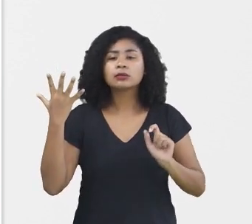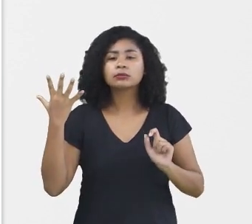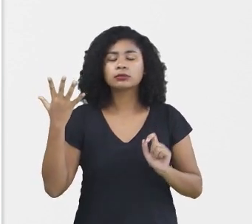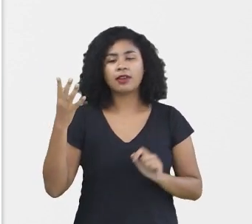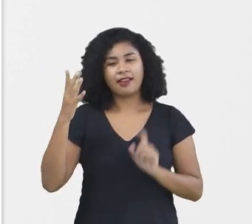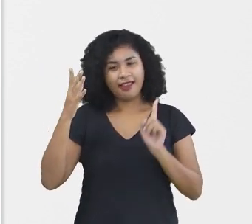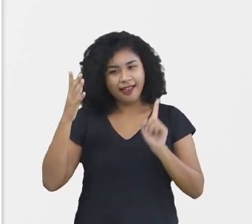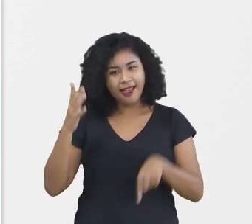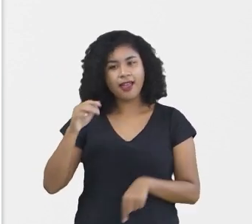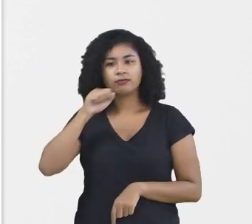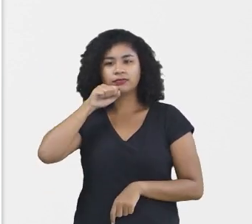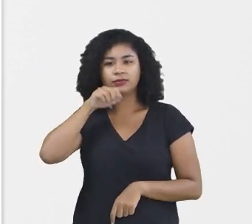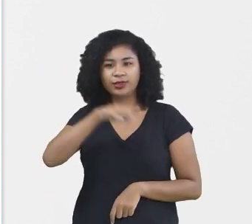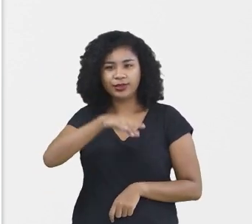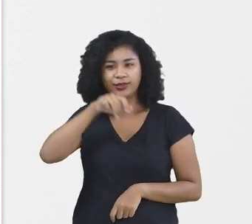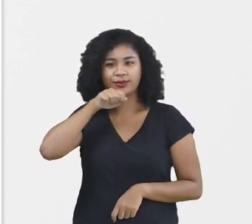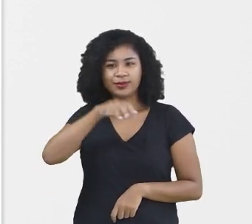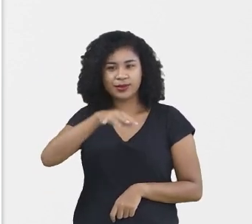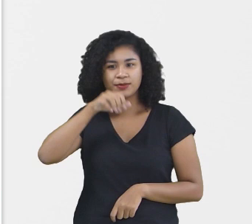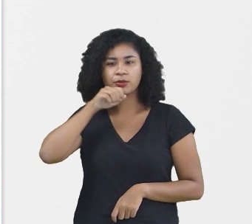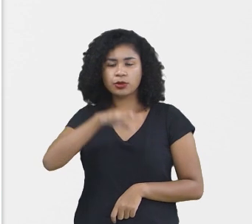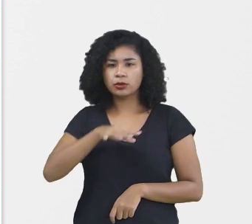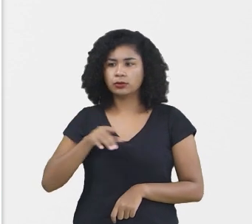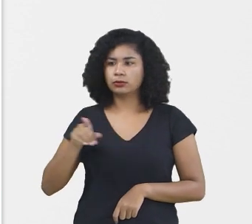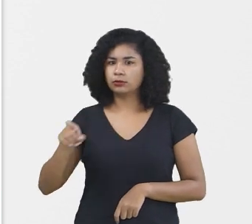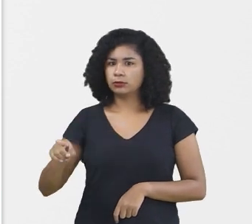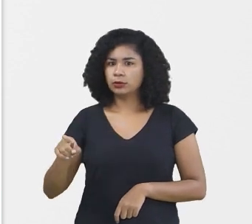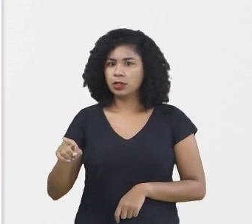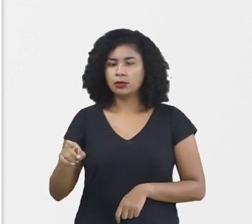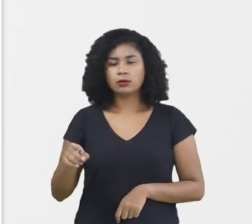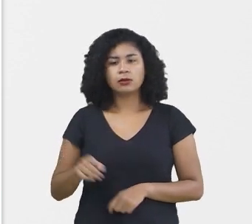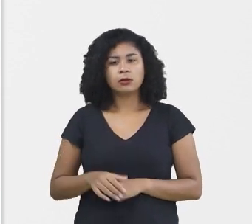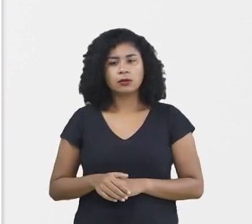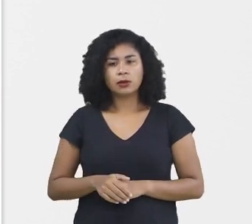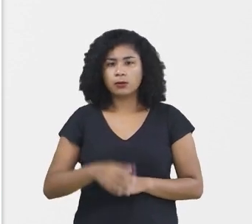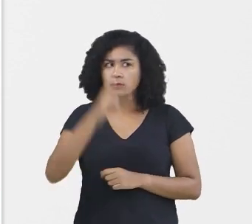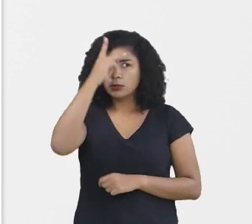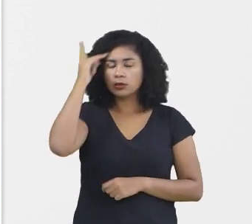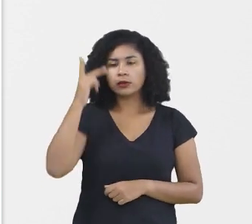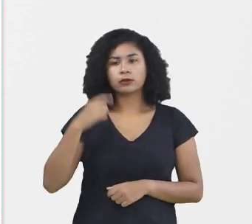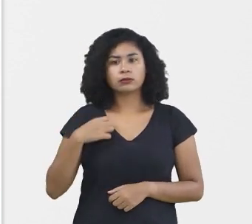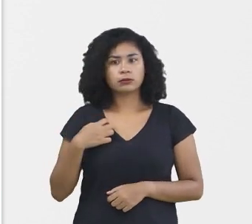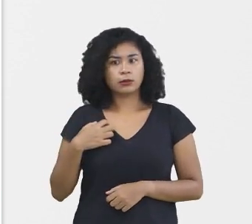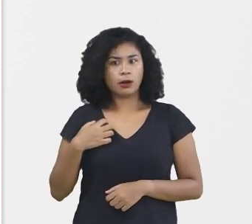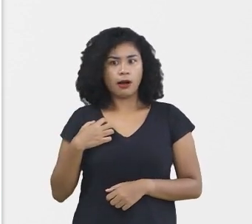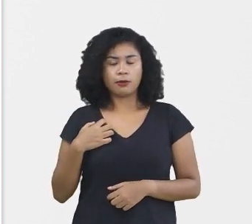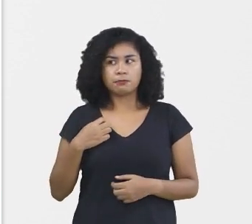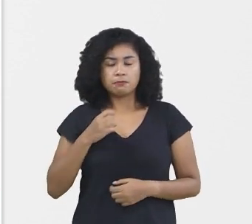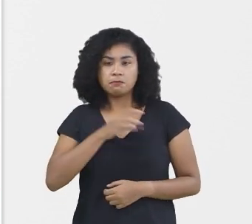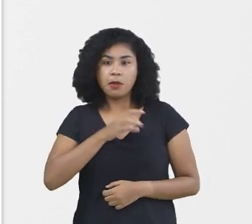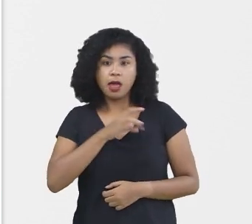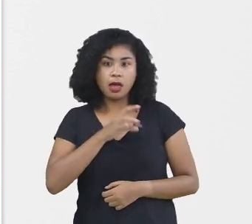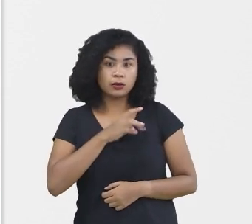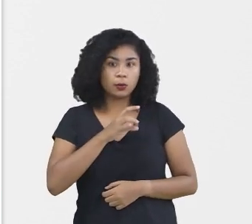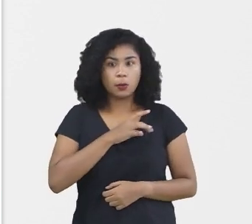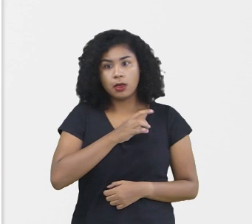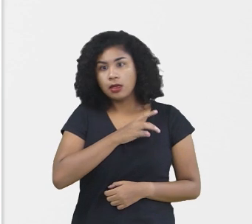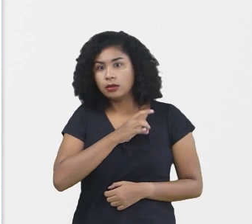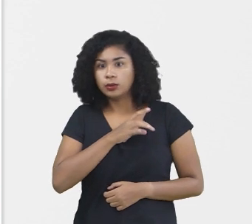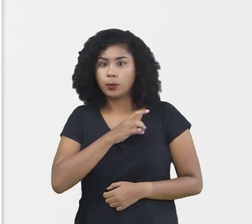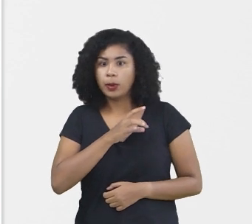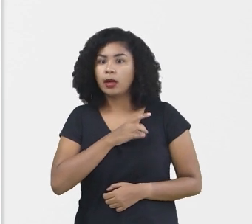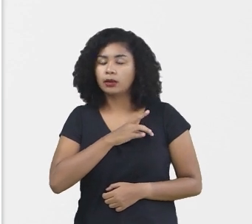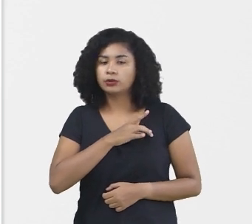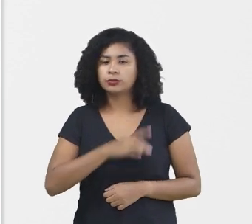fato dele ser um ser monstruoso, bravo, ninguém ousava passar por ele. Então, essa é a causa. A consequência é o medo,